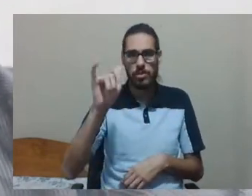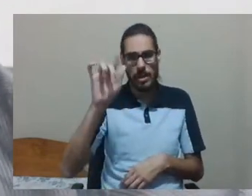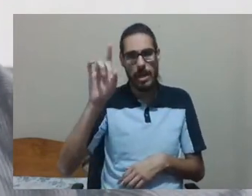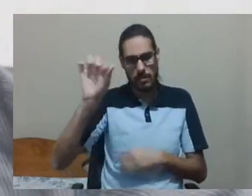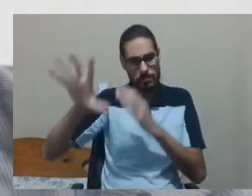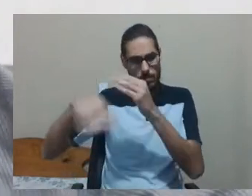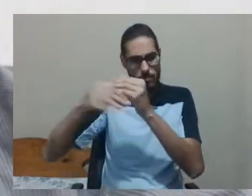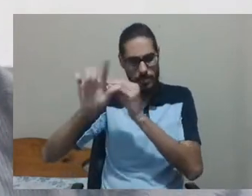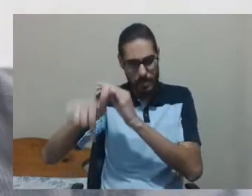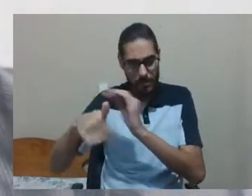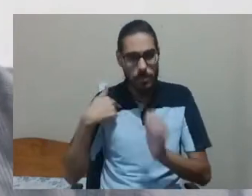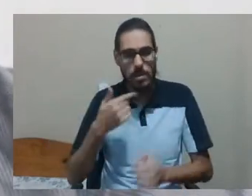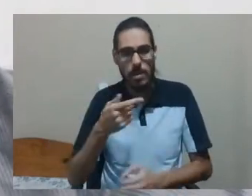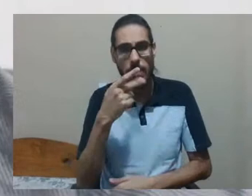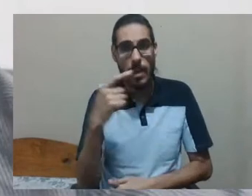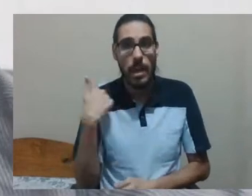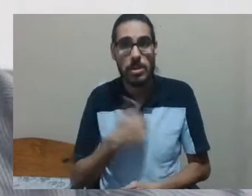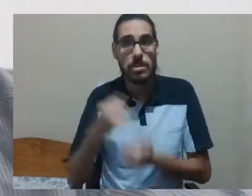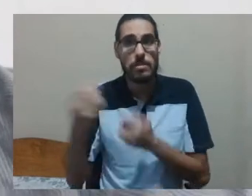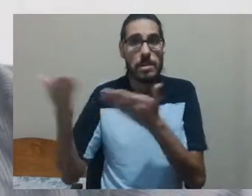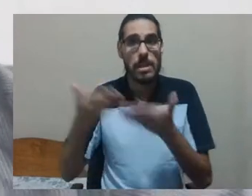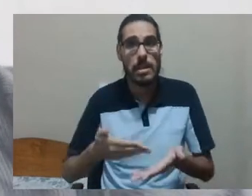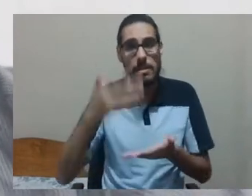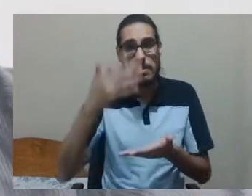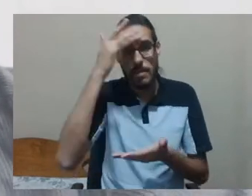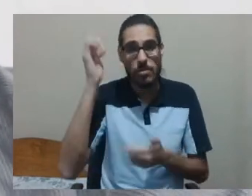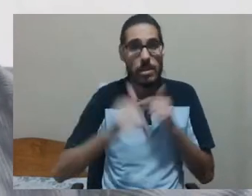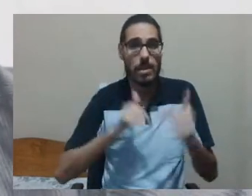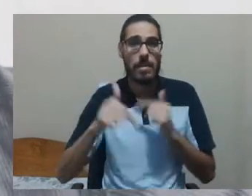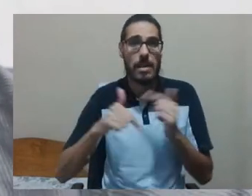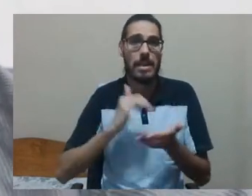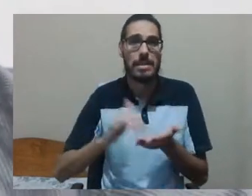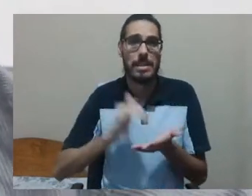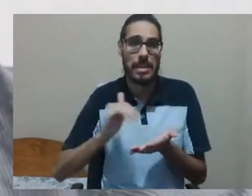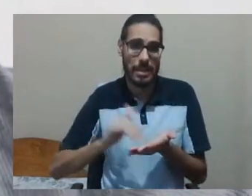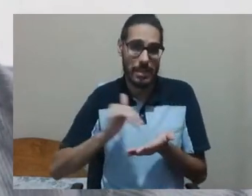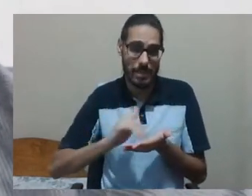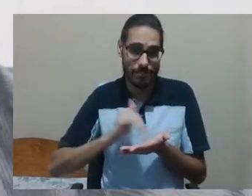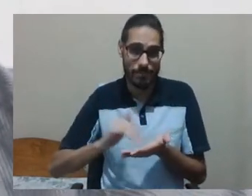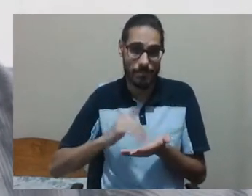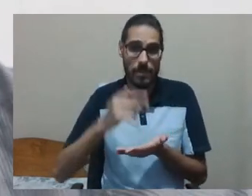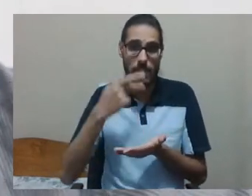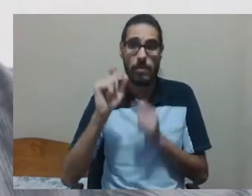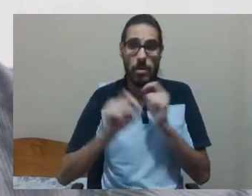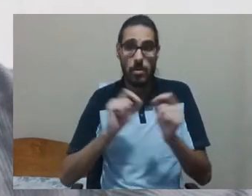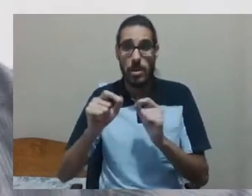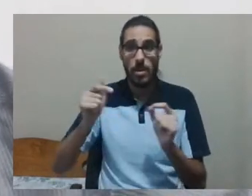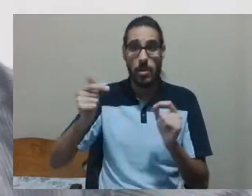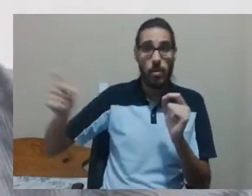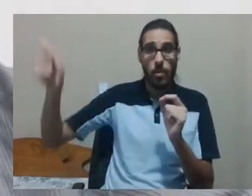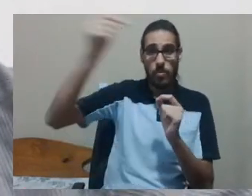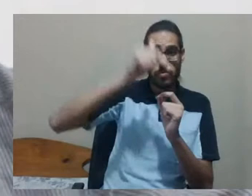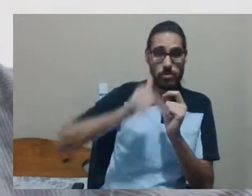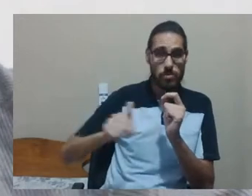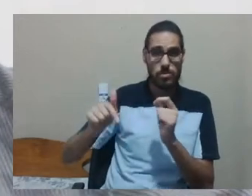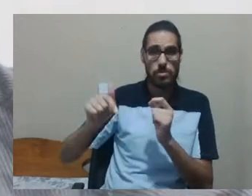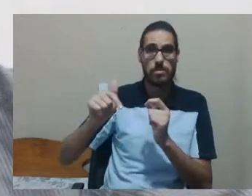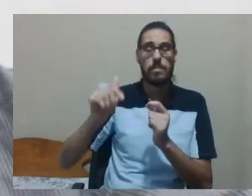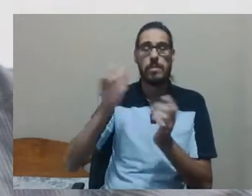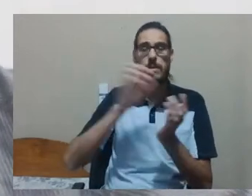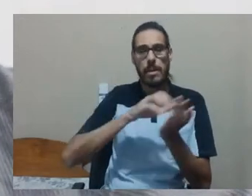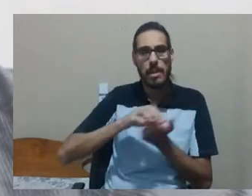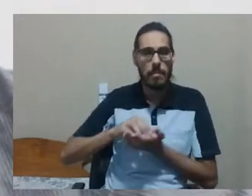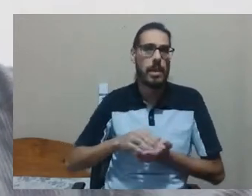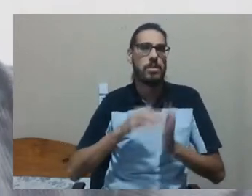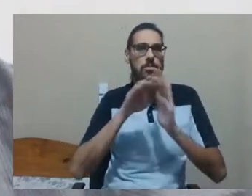e falei, Thiago, a gente precisa trazer gente para as nossas secretarias. Ele falou, Celso, as outras pós-graduações, programas, os outros departamentos, as